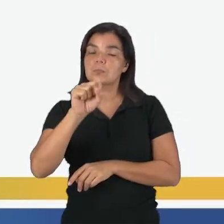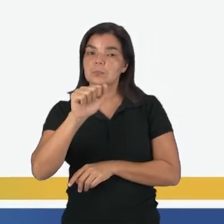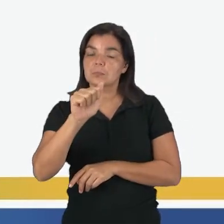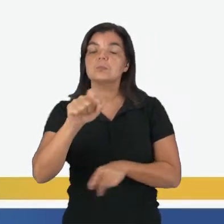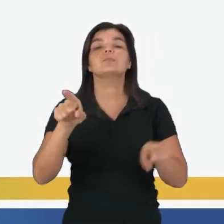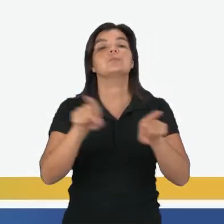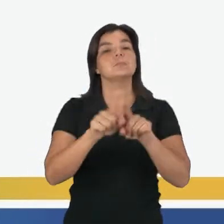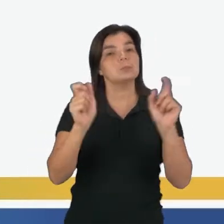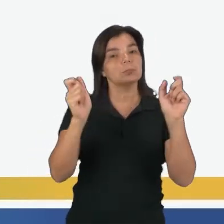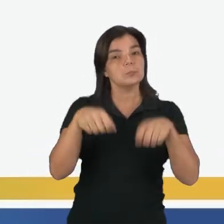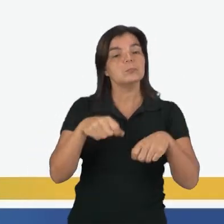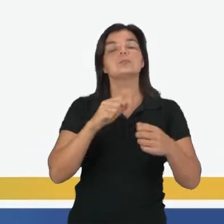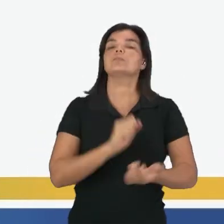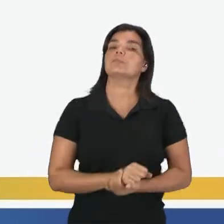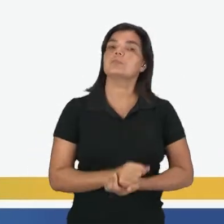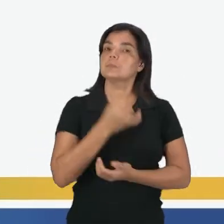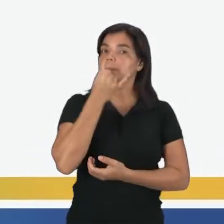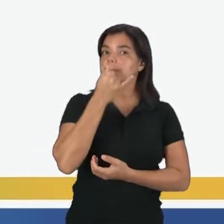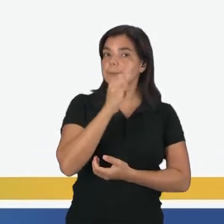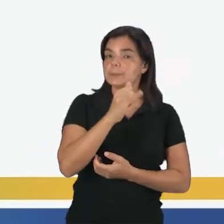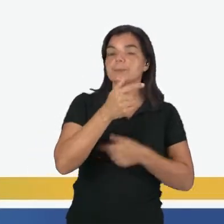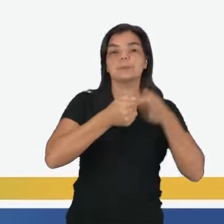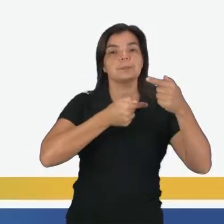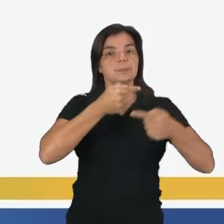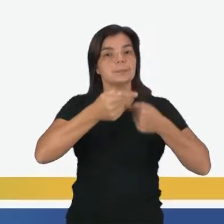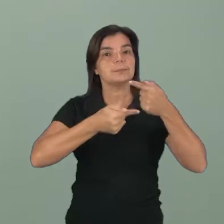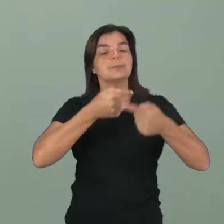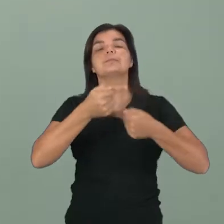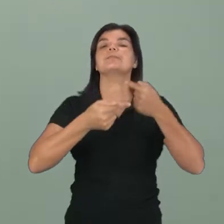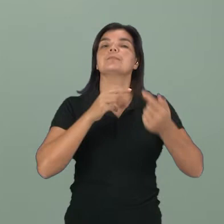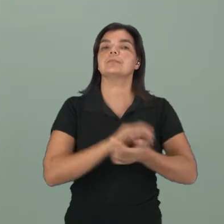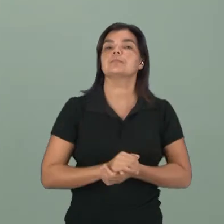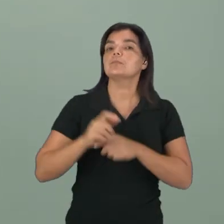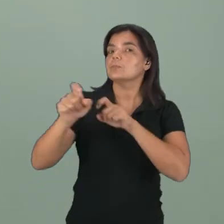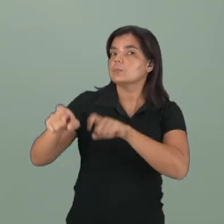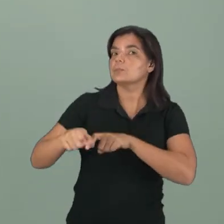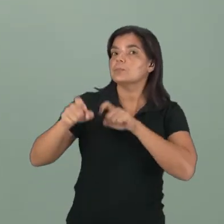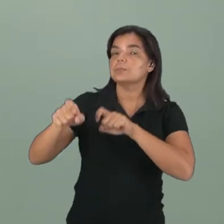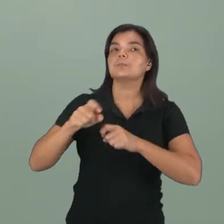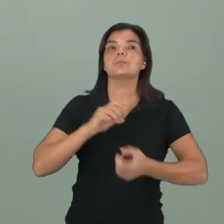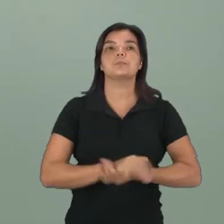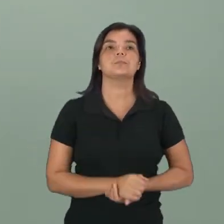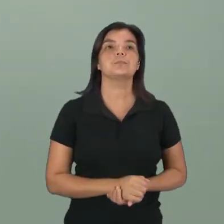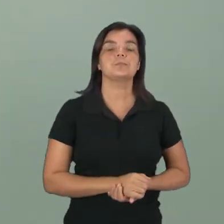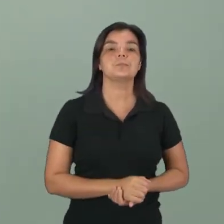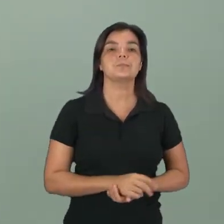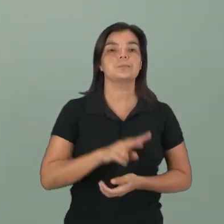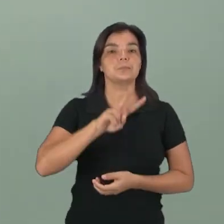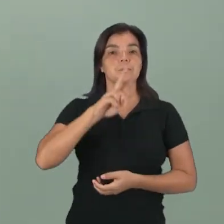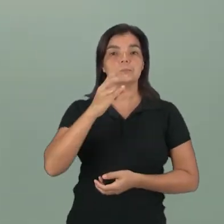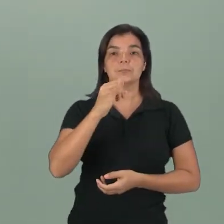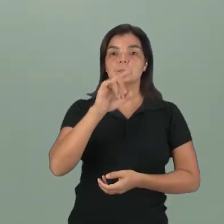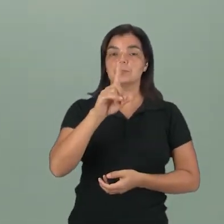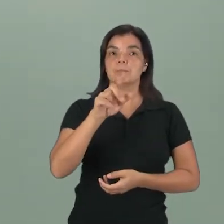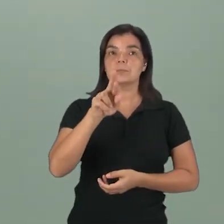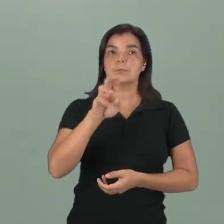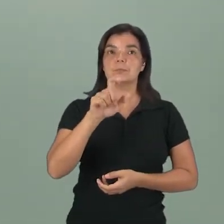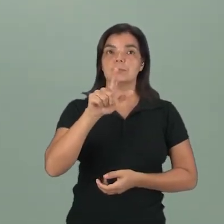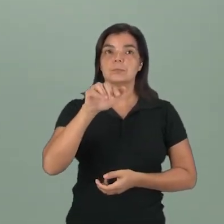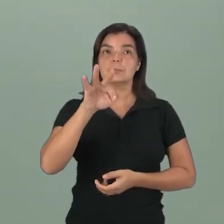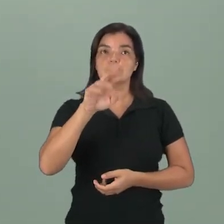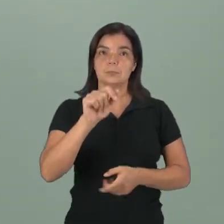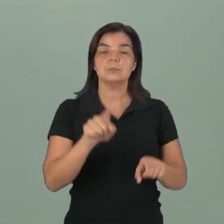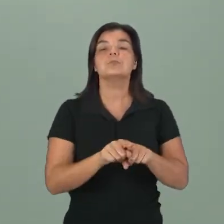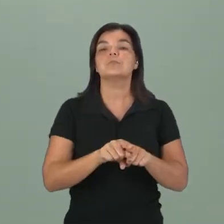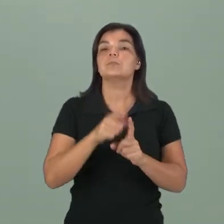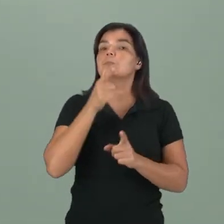são possíveis serem geradas na zona rural. Vamos lá então. Hidrelétrica. Uma queda